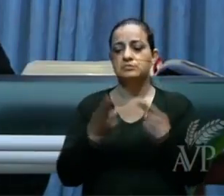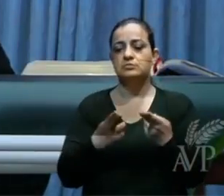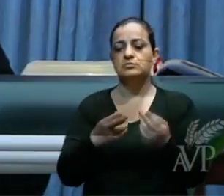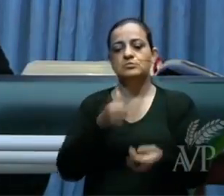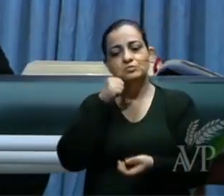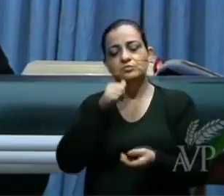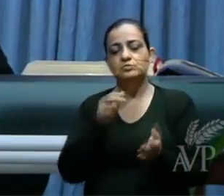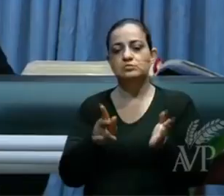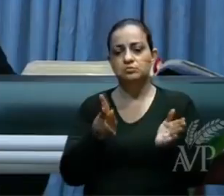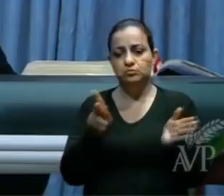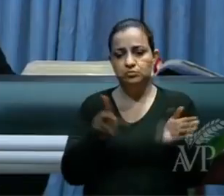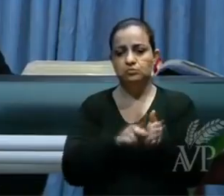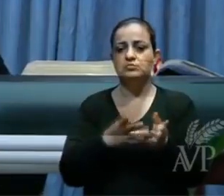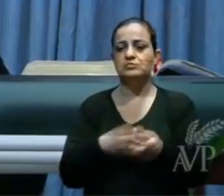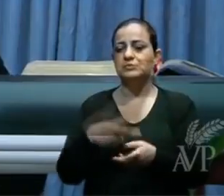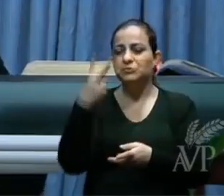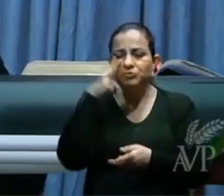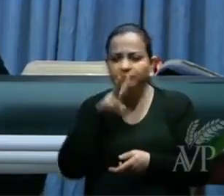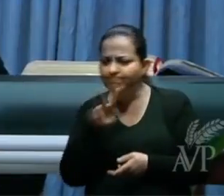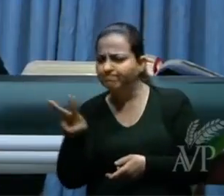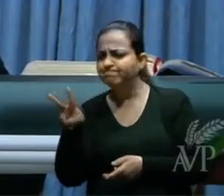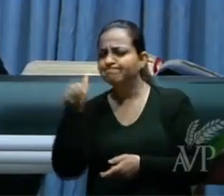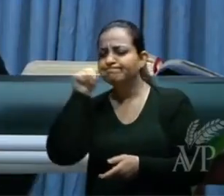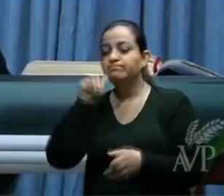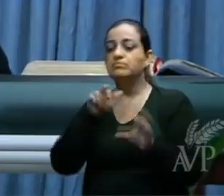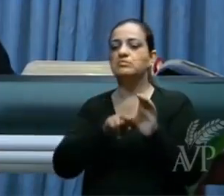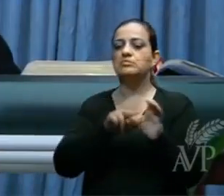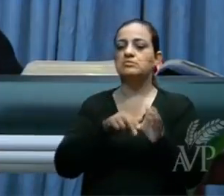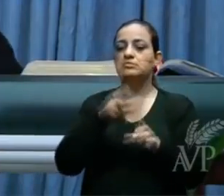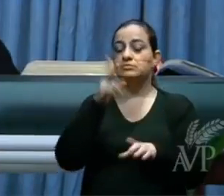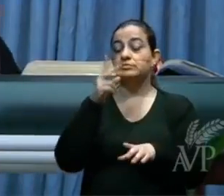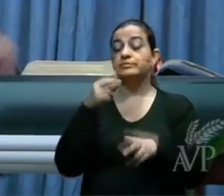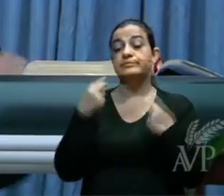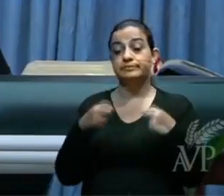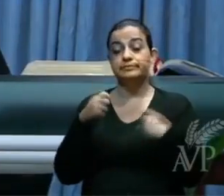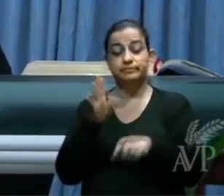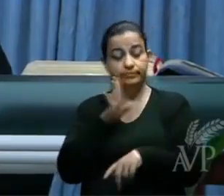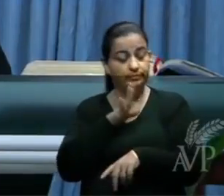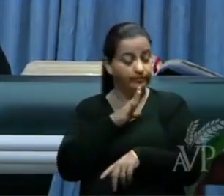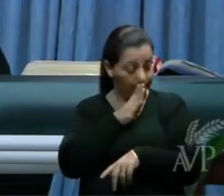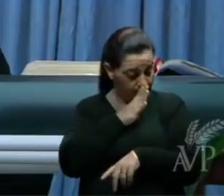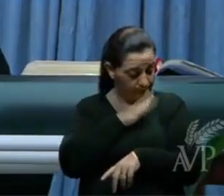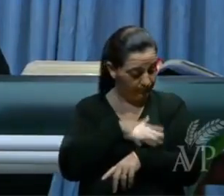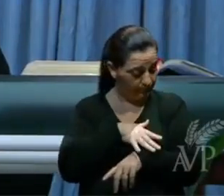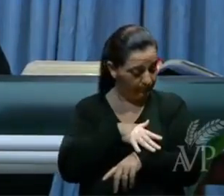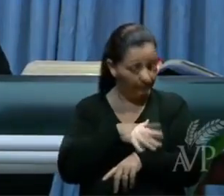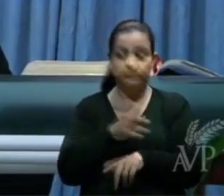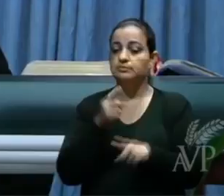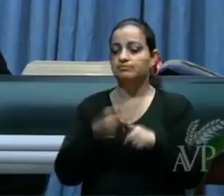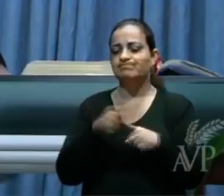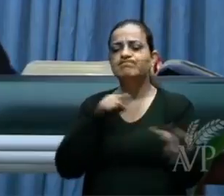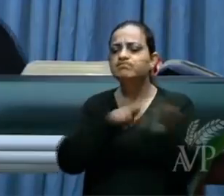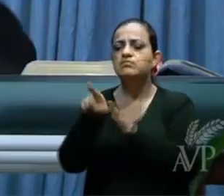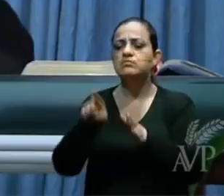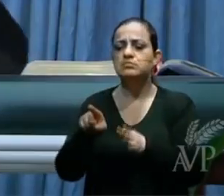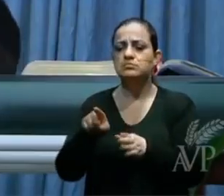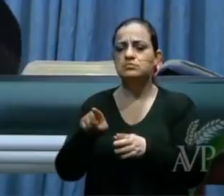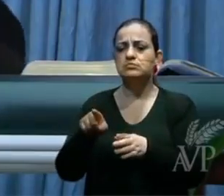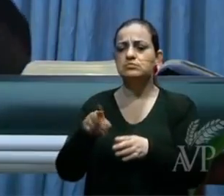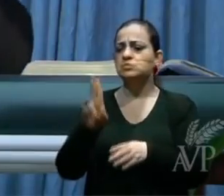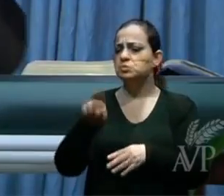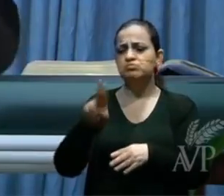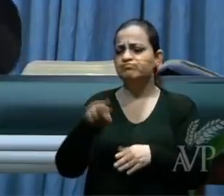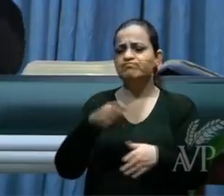porque às vezes se vê irmãs que é preciso tirar o rosto eu pergunto para nunca